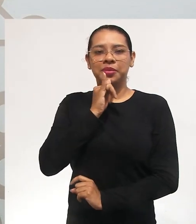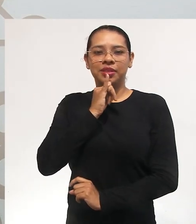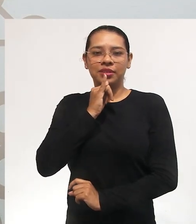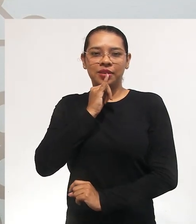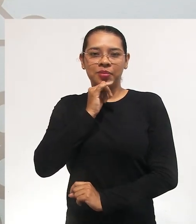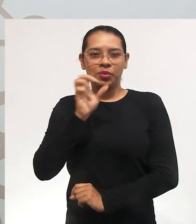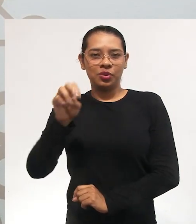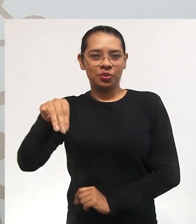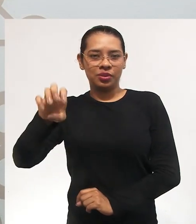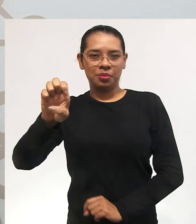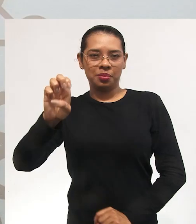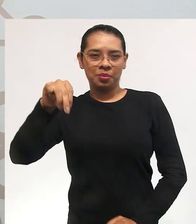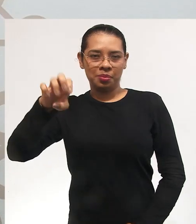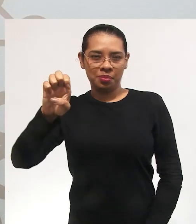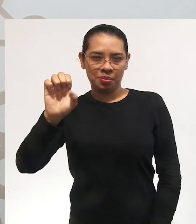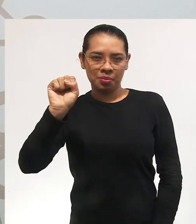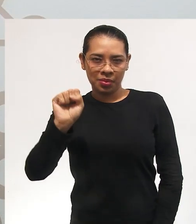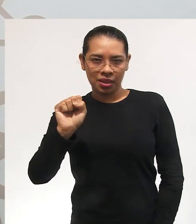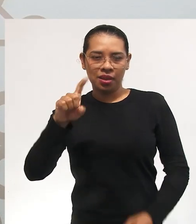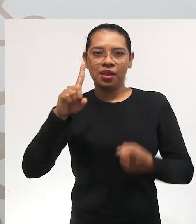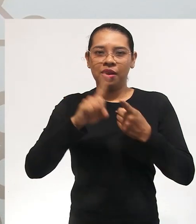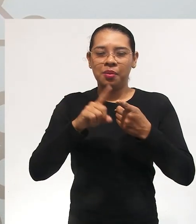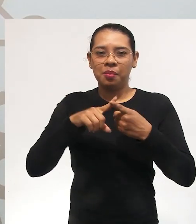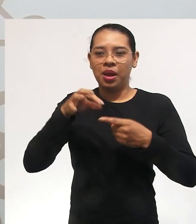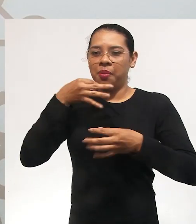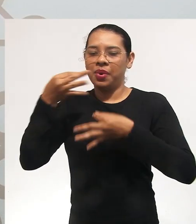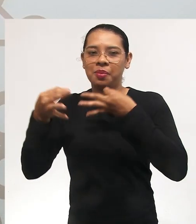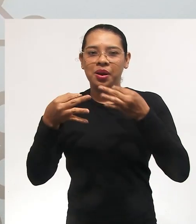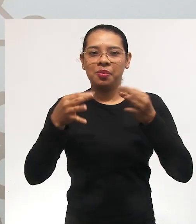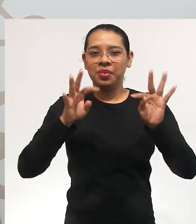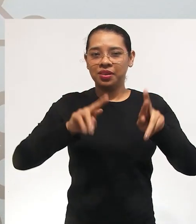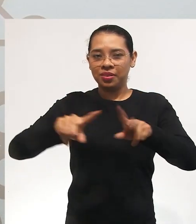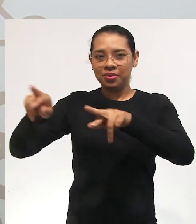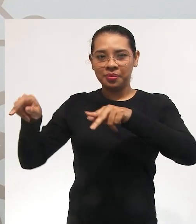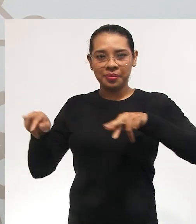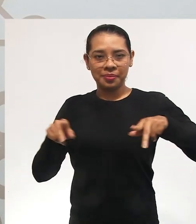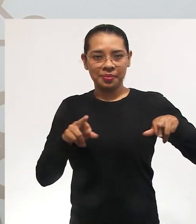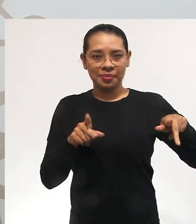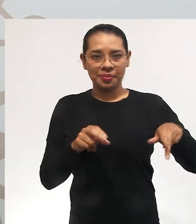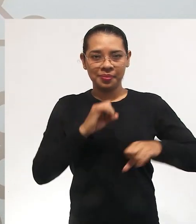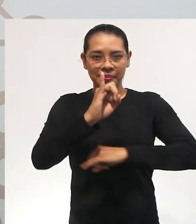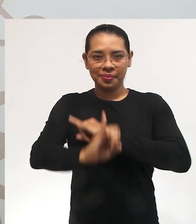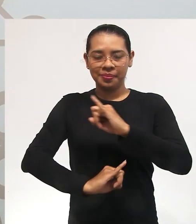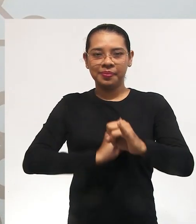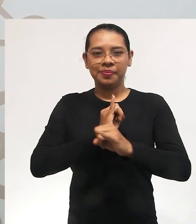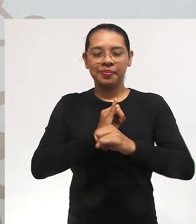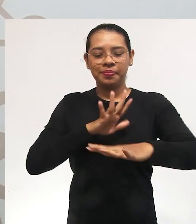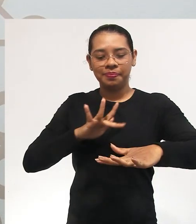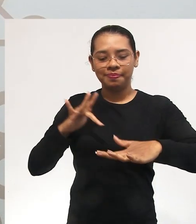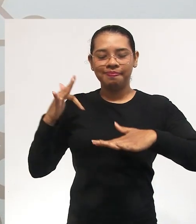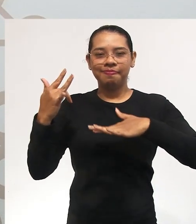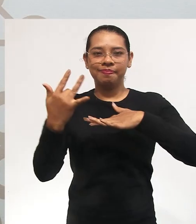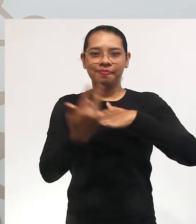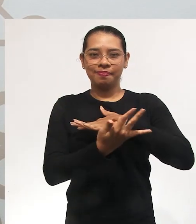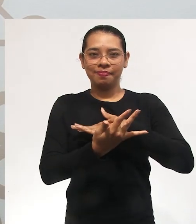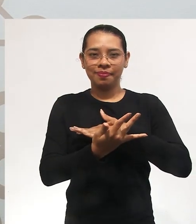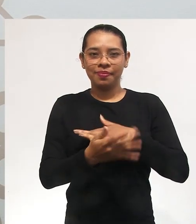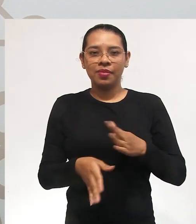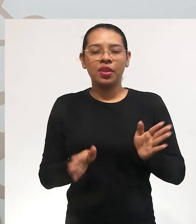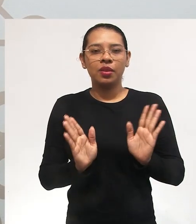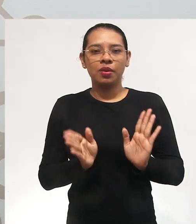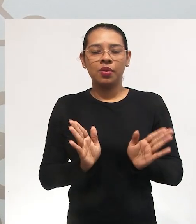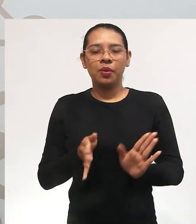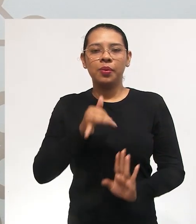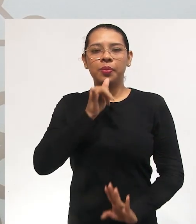memes, os vídeos da internet, os textos das redes sociais, né? E hoje em dia,